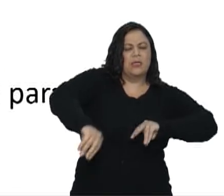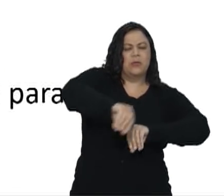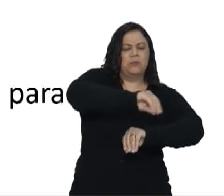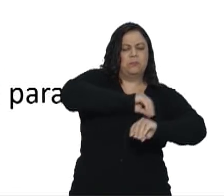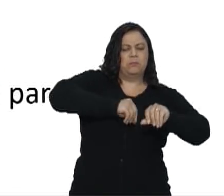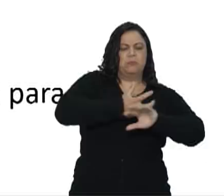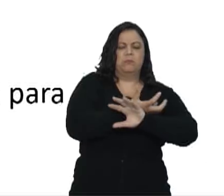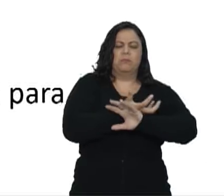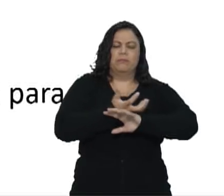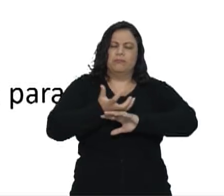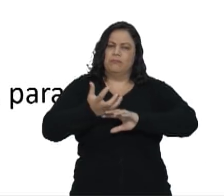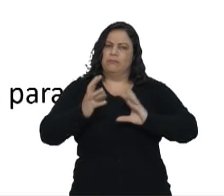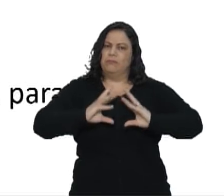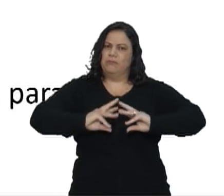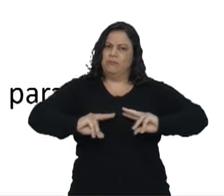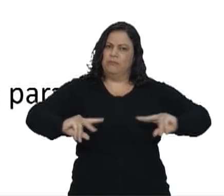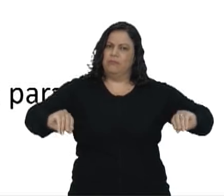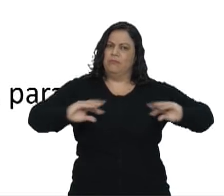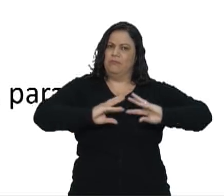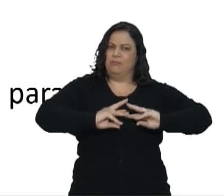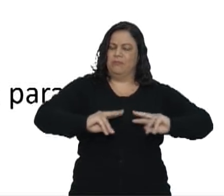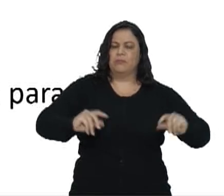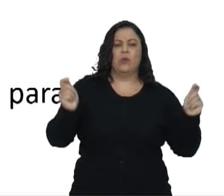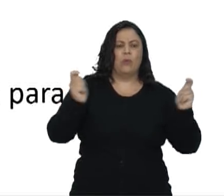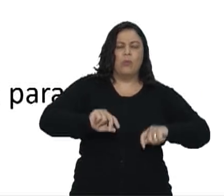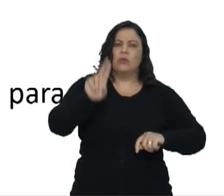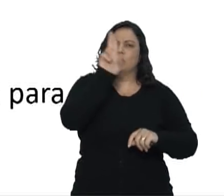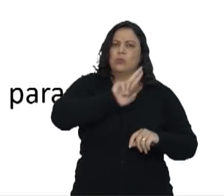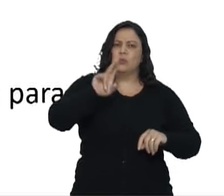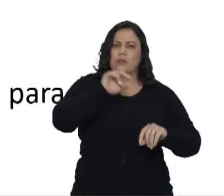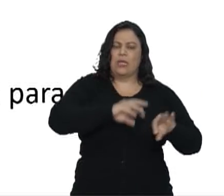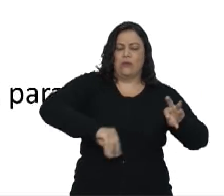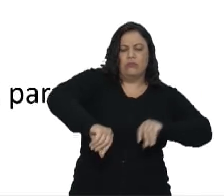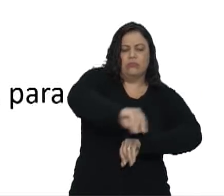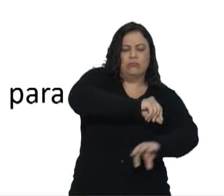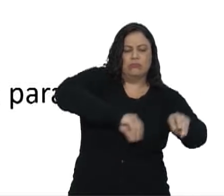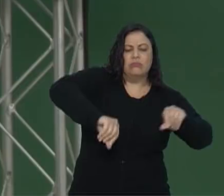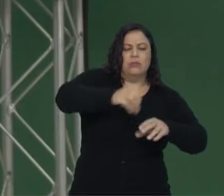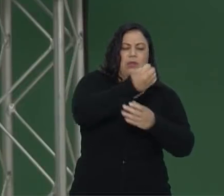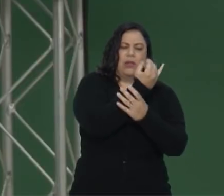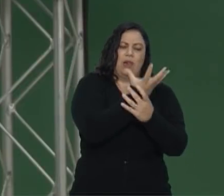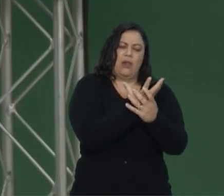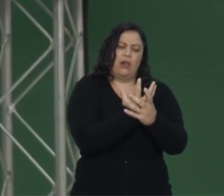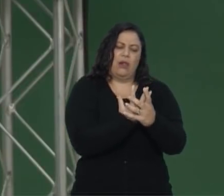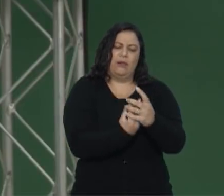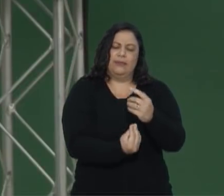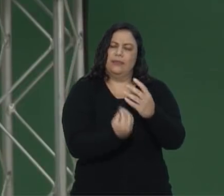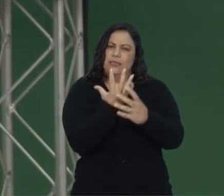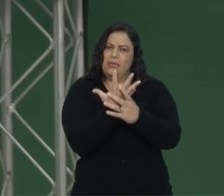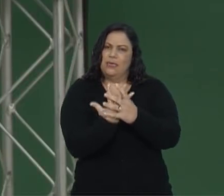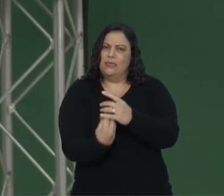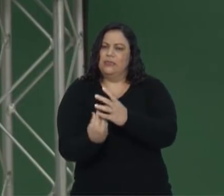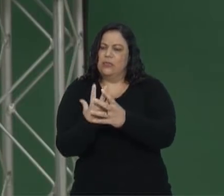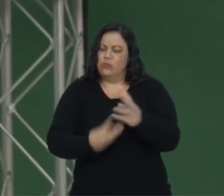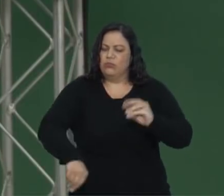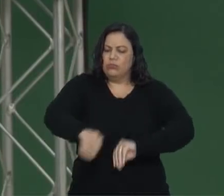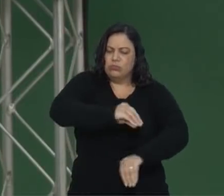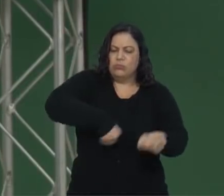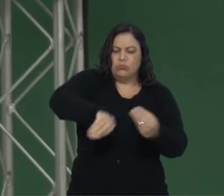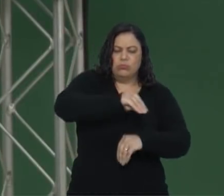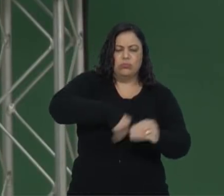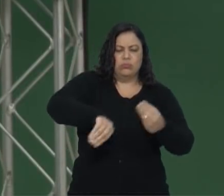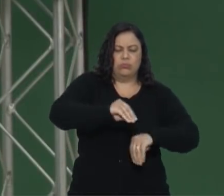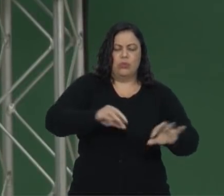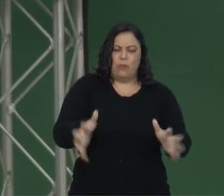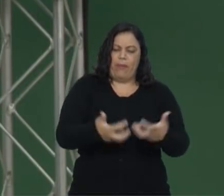orgânicos e podem ser utilizados como adubo para as plantações. Então, restos de frutas, de cascas, podem ser colocadas